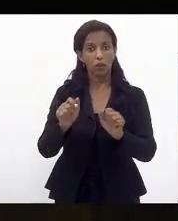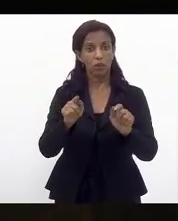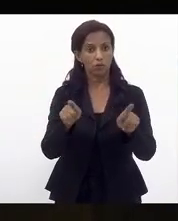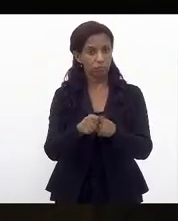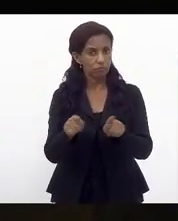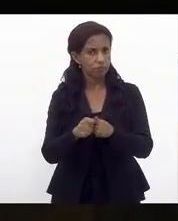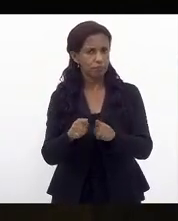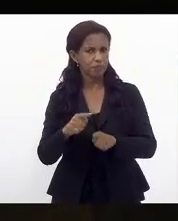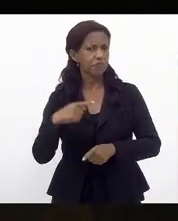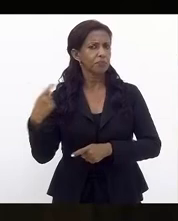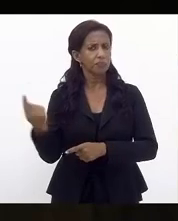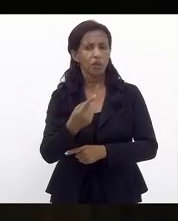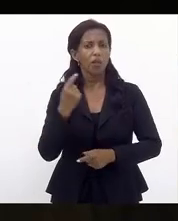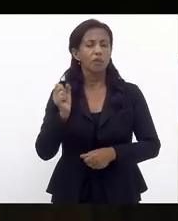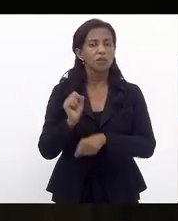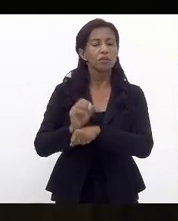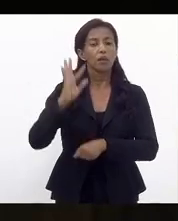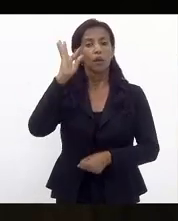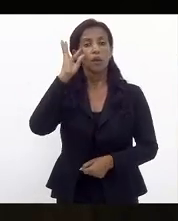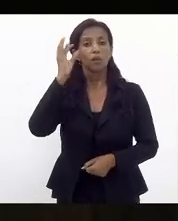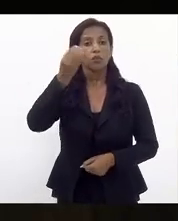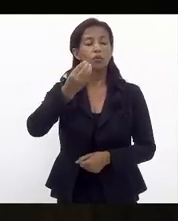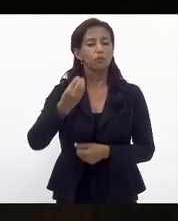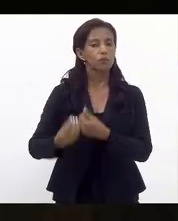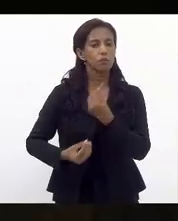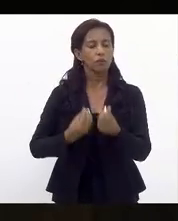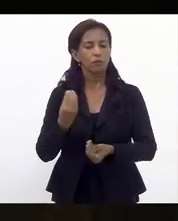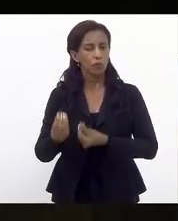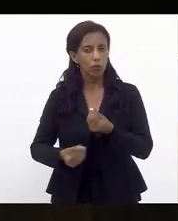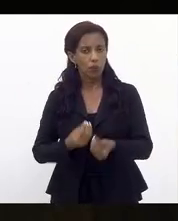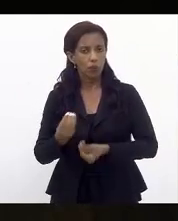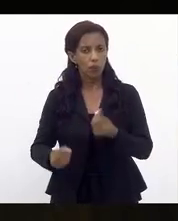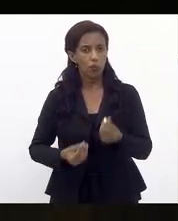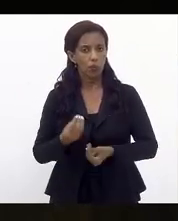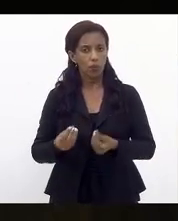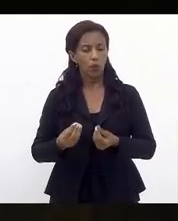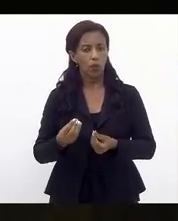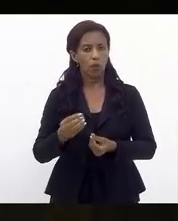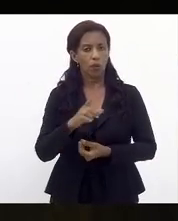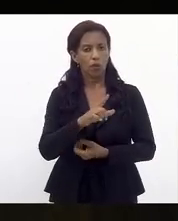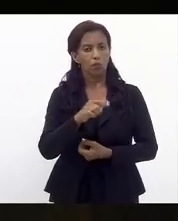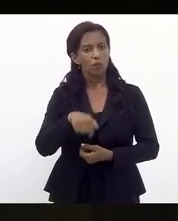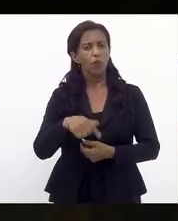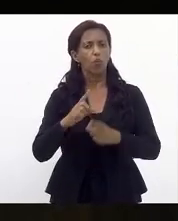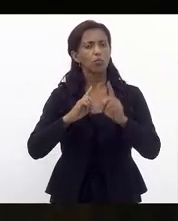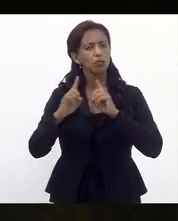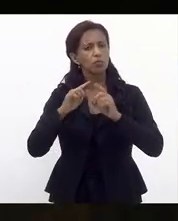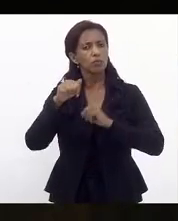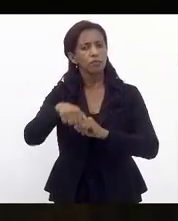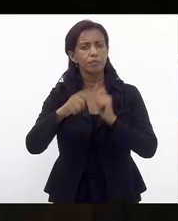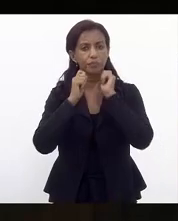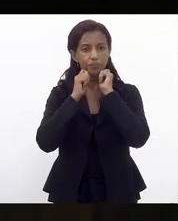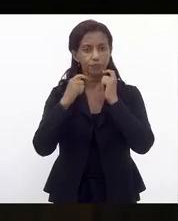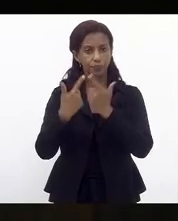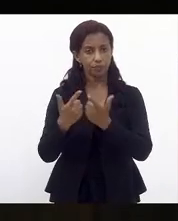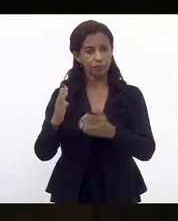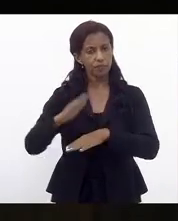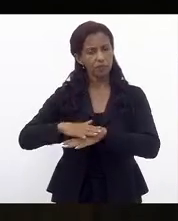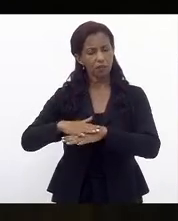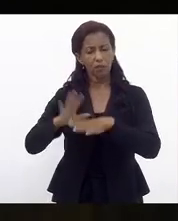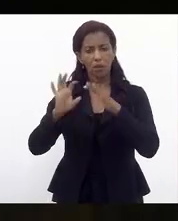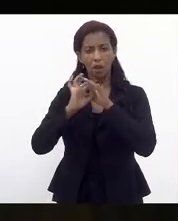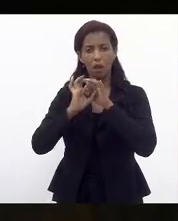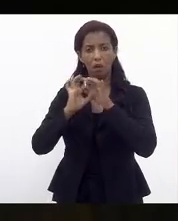glosa nós esperamos resolver essa questão quando a pillow for discutido aqui na alerj e a nossa autonomia